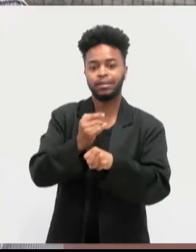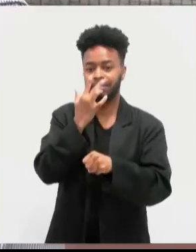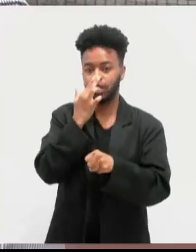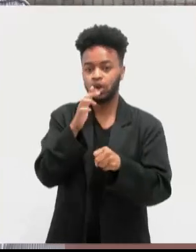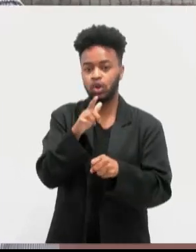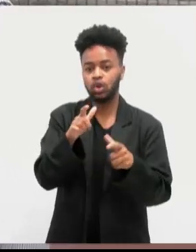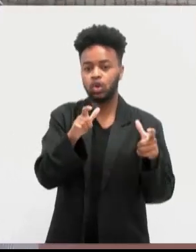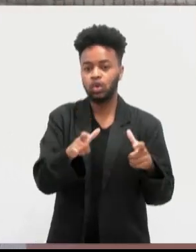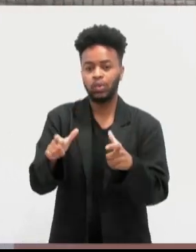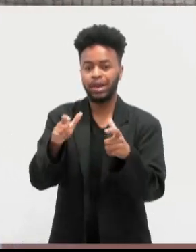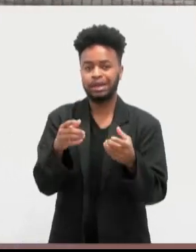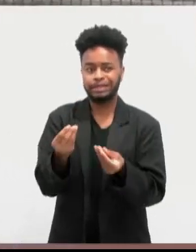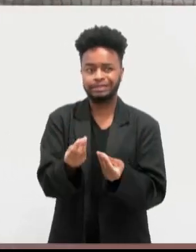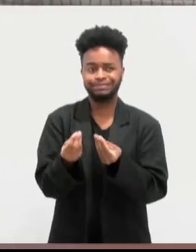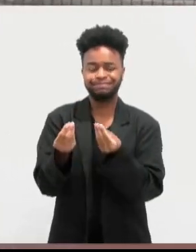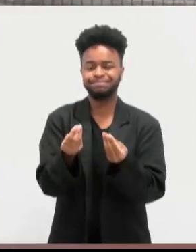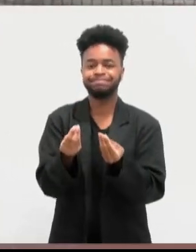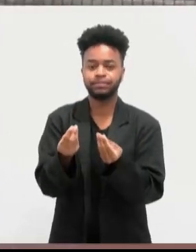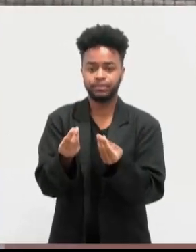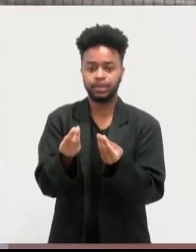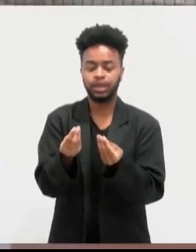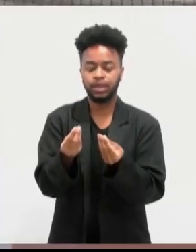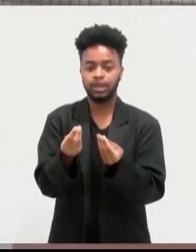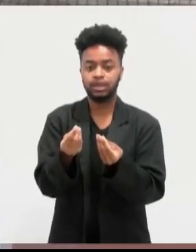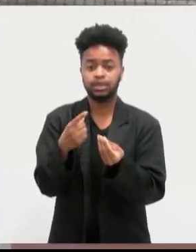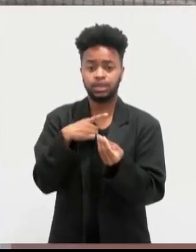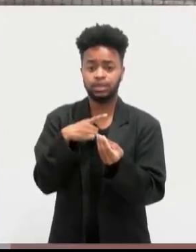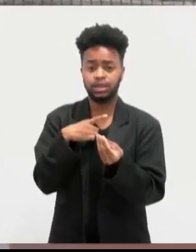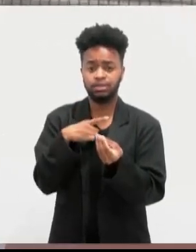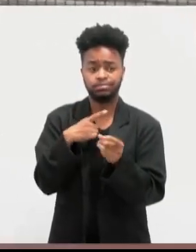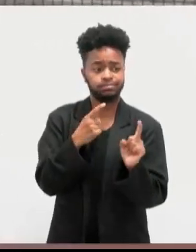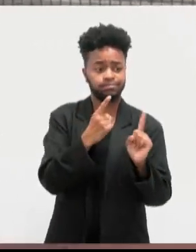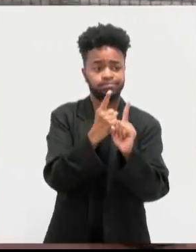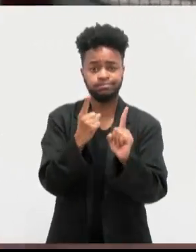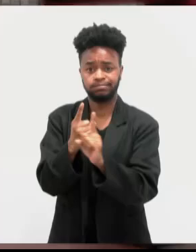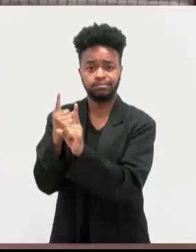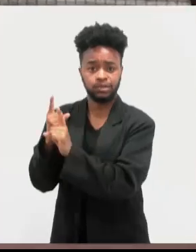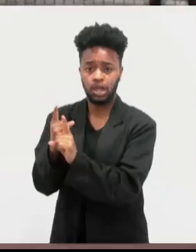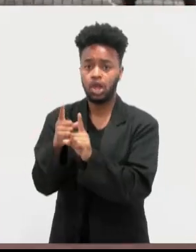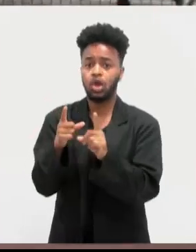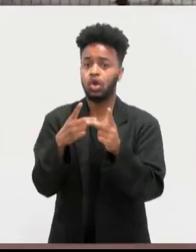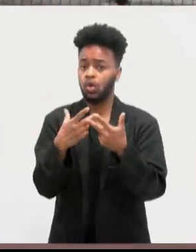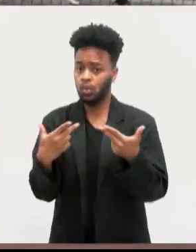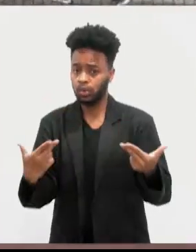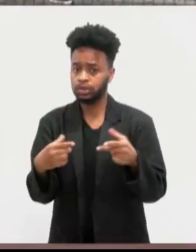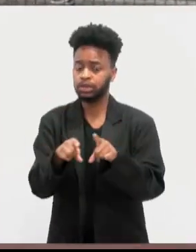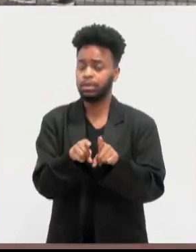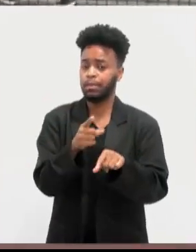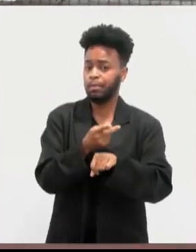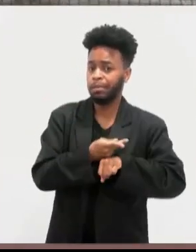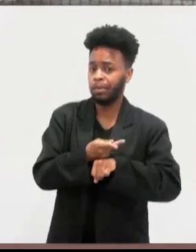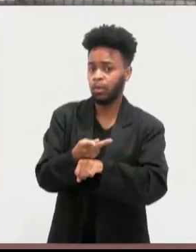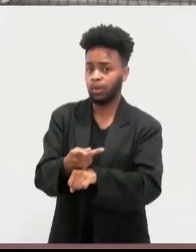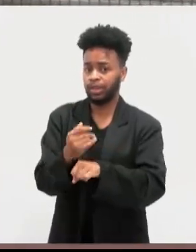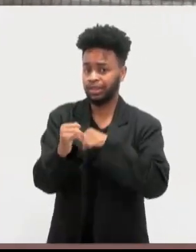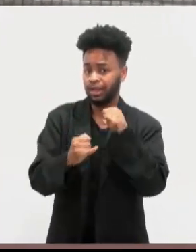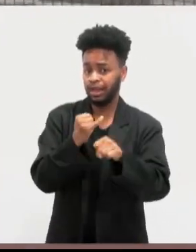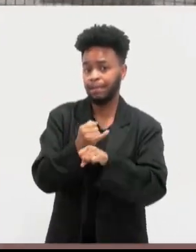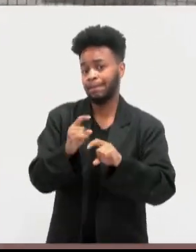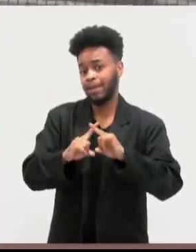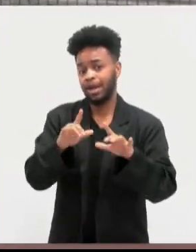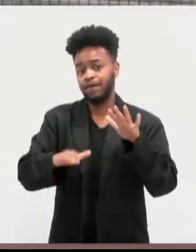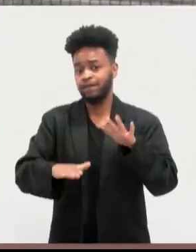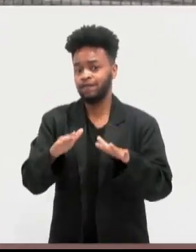bem pantanoso. Coisas são encontradas e buscadas na internet e os pais nem sempre